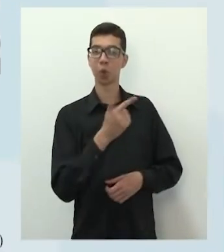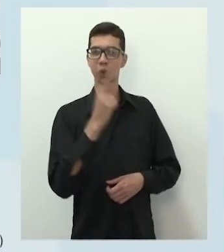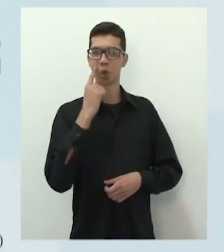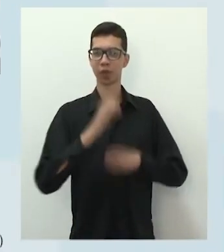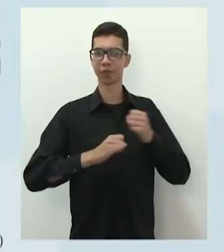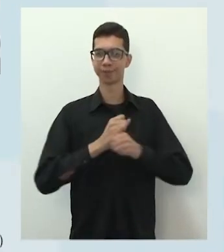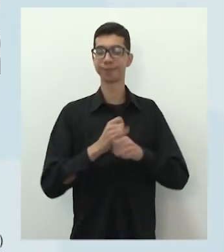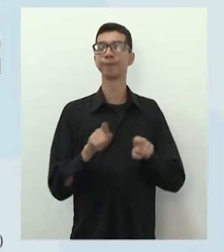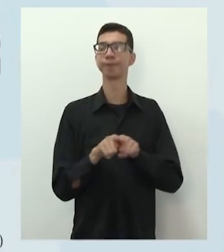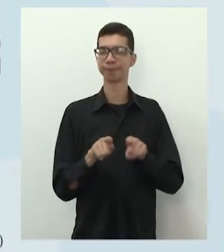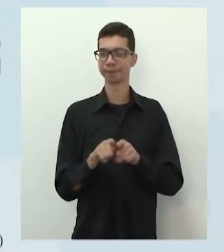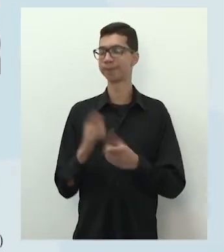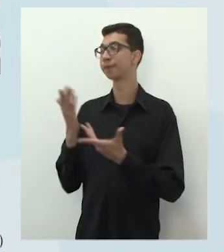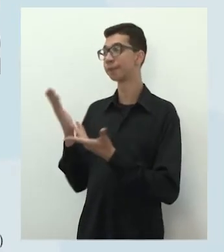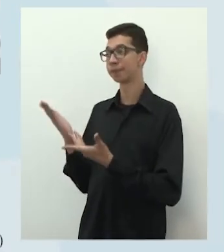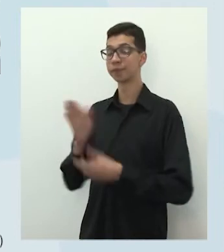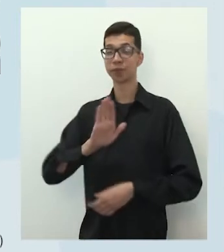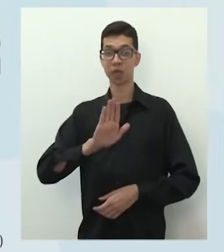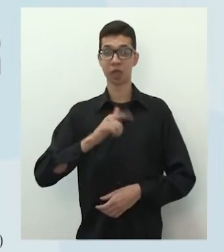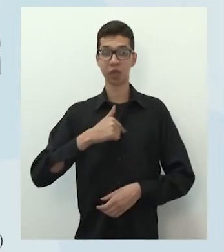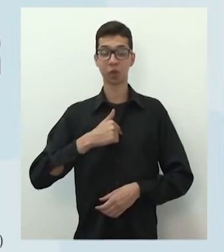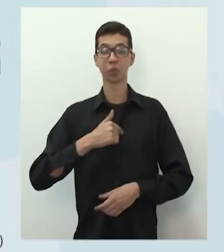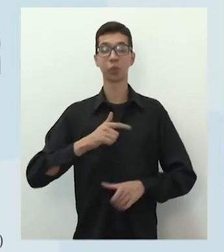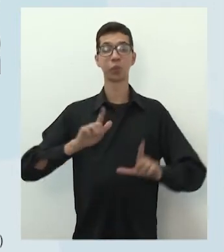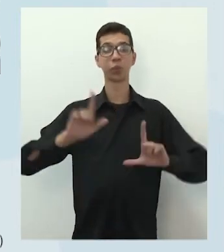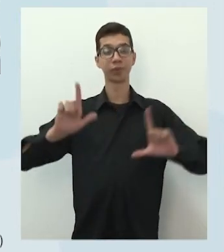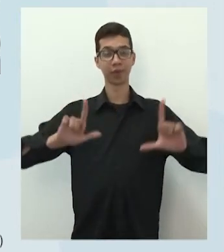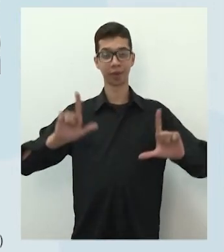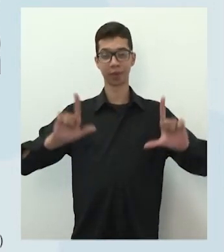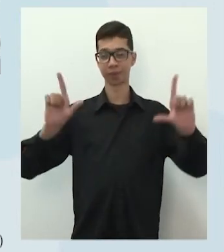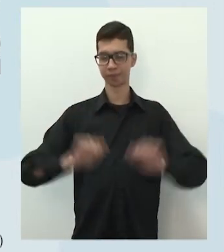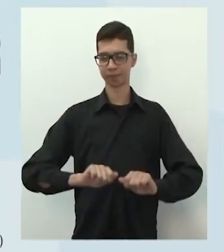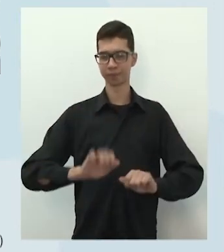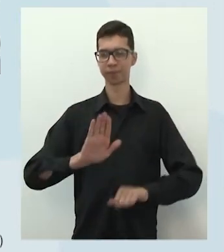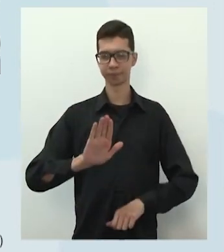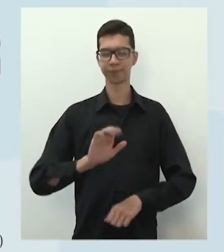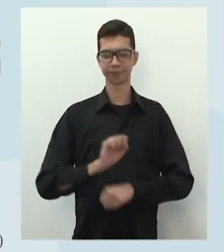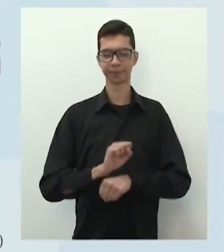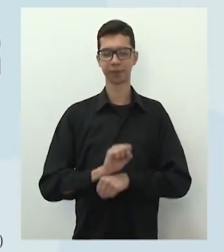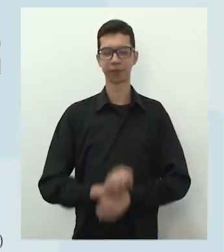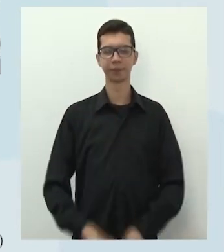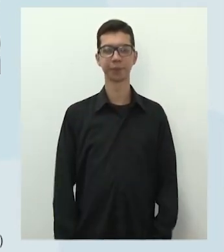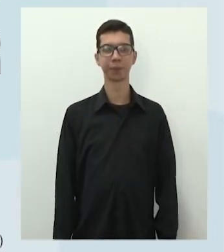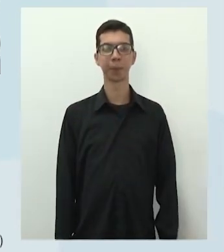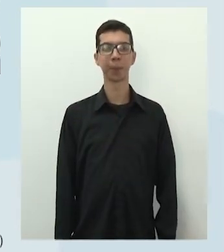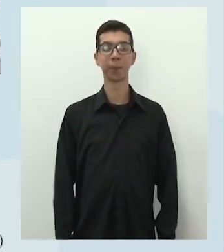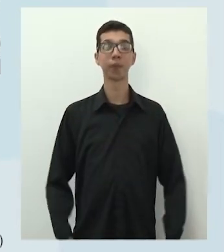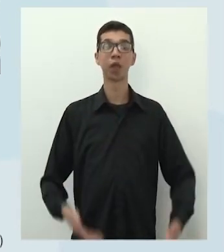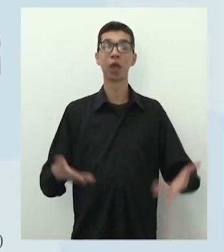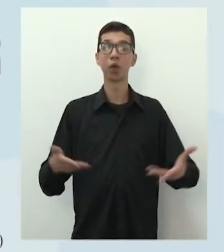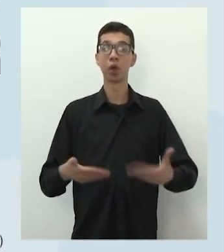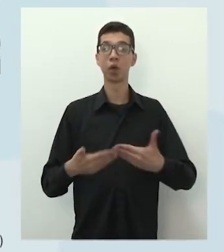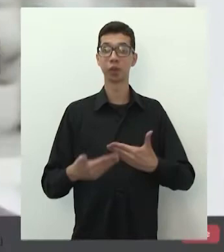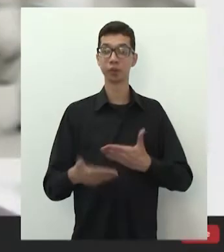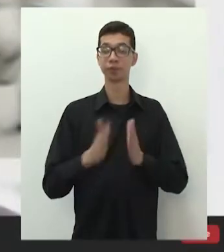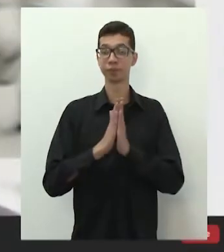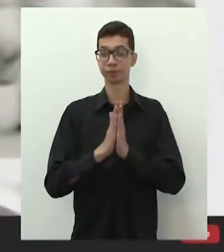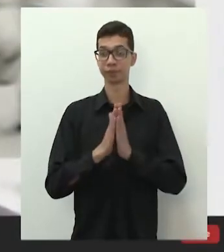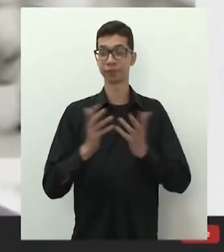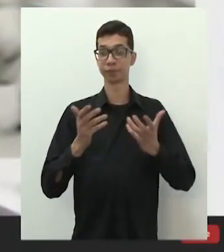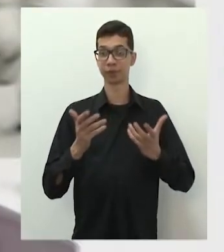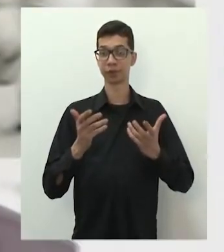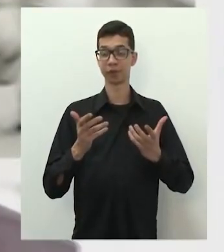tem, a importância que o grupo tem, a chamada tendência grupal. Eu acho que isso nem precisaria de aula, nem de